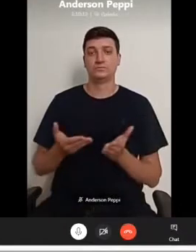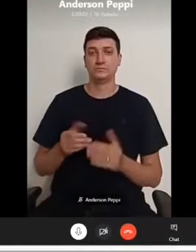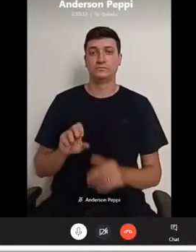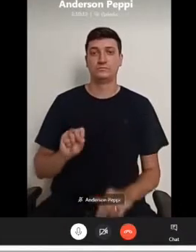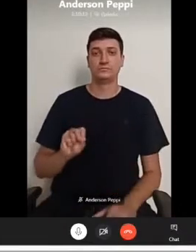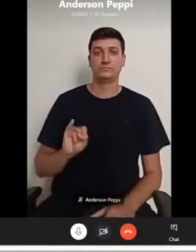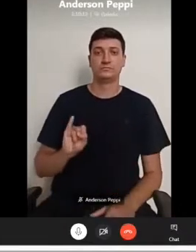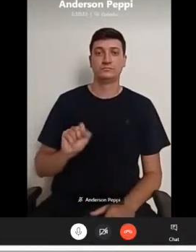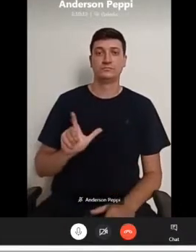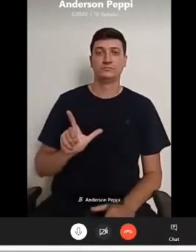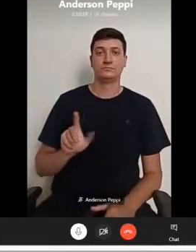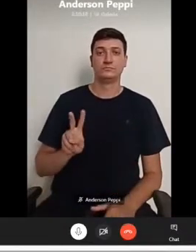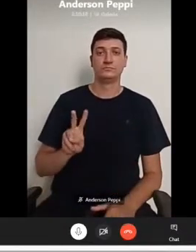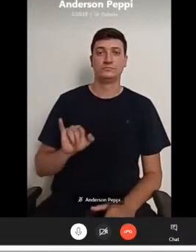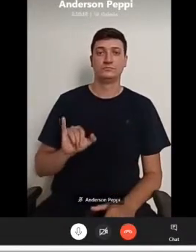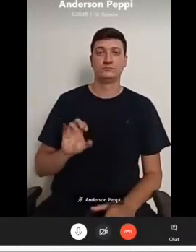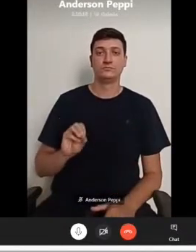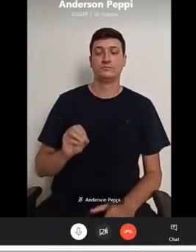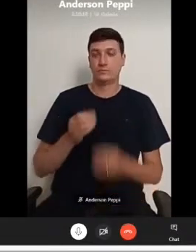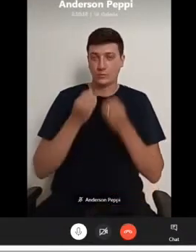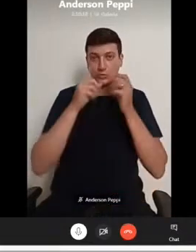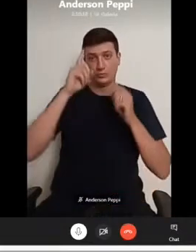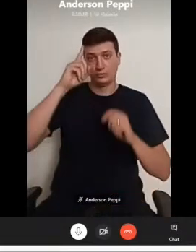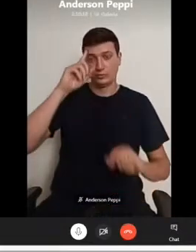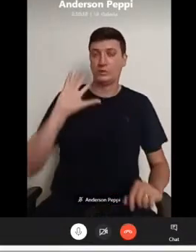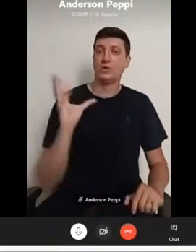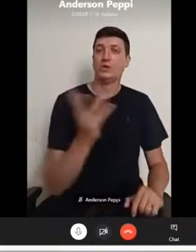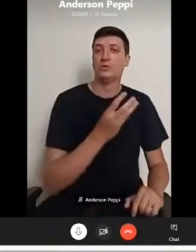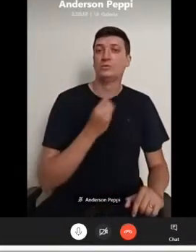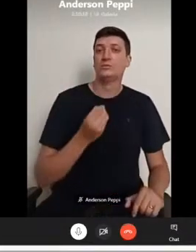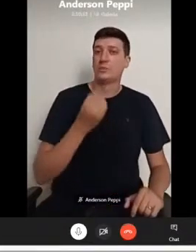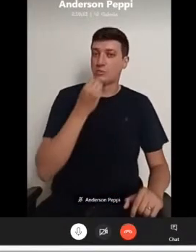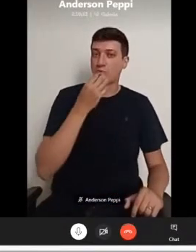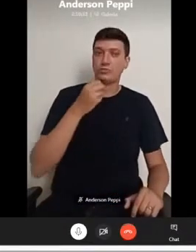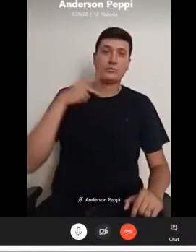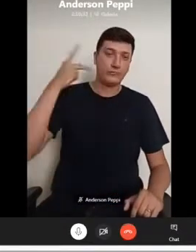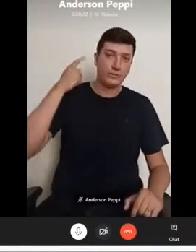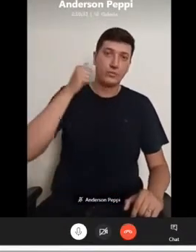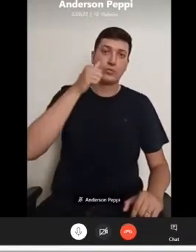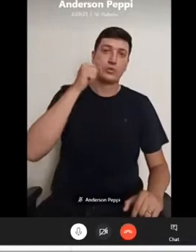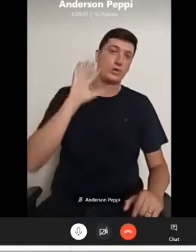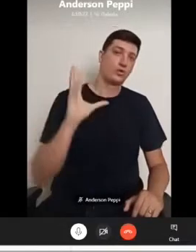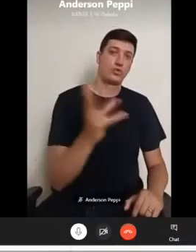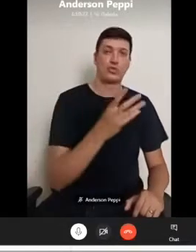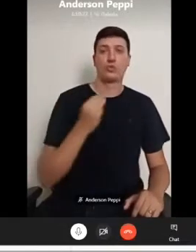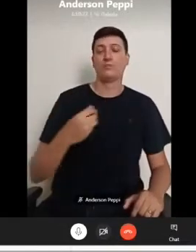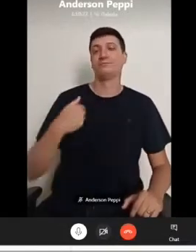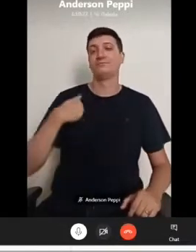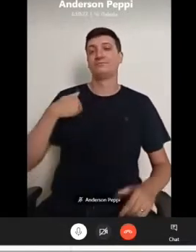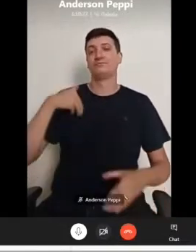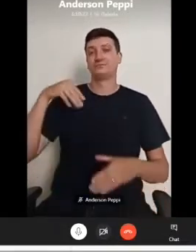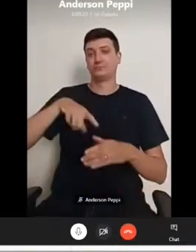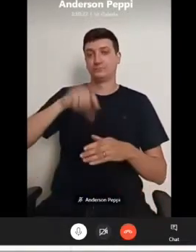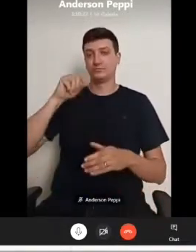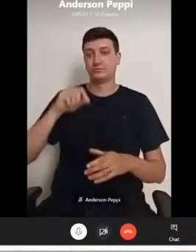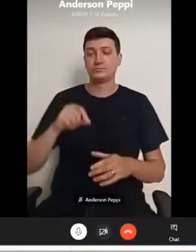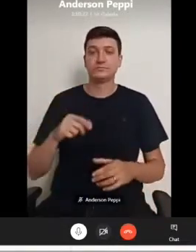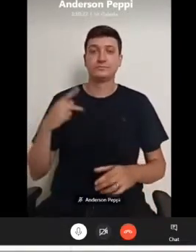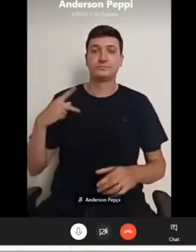Bom dia a todos, bom dia a todas. Meu voto para presidente vai para o Rodrigo